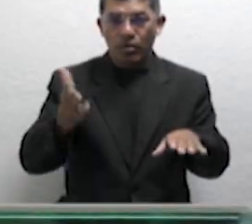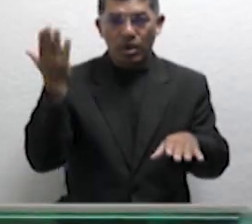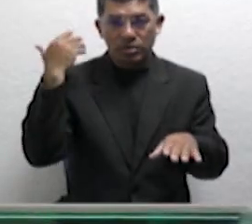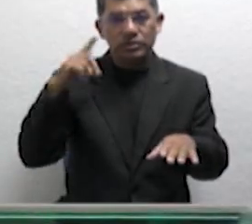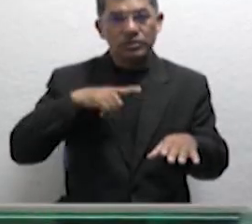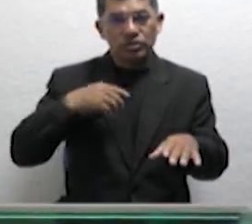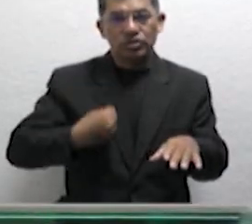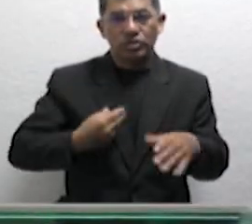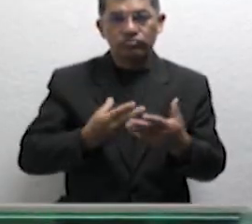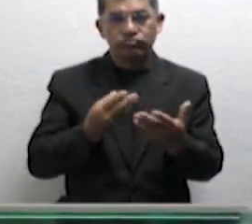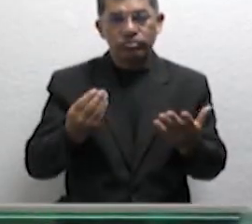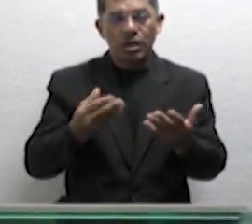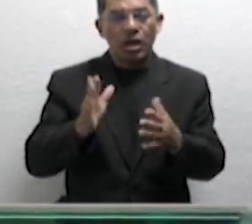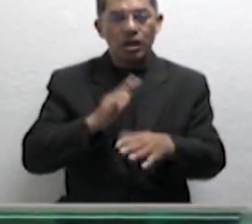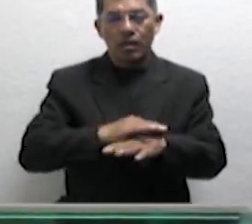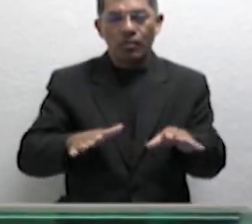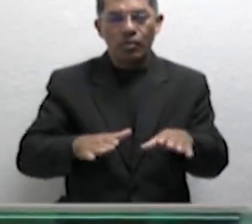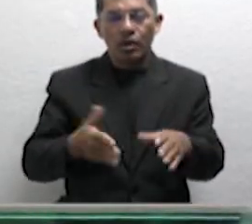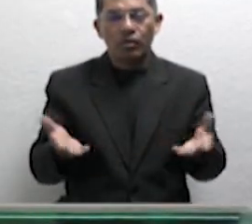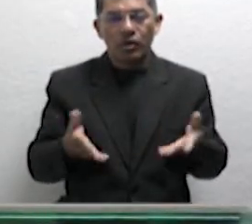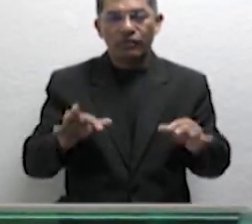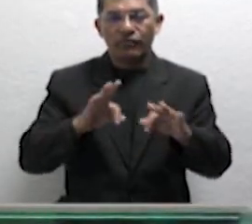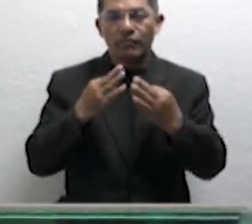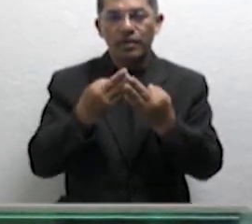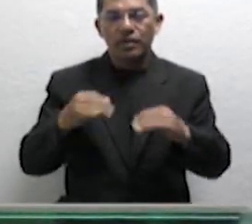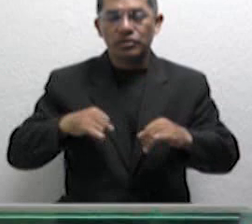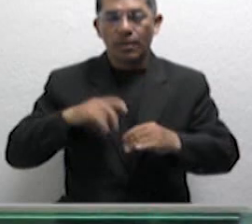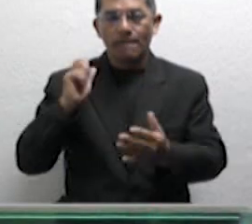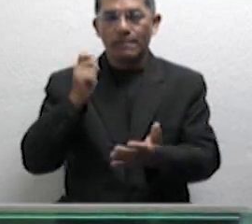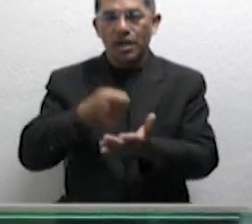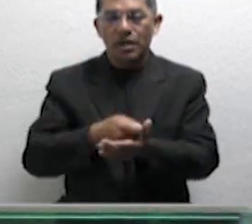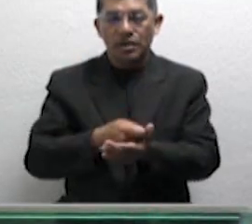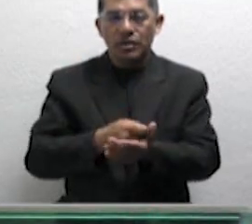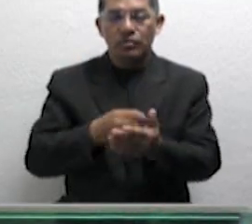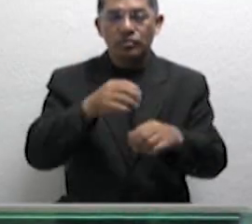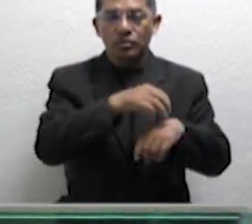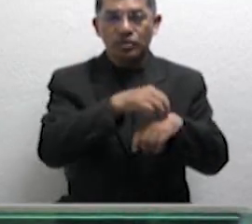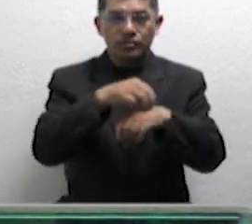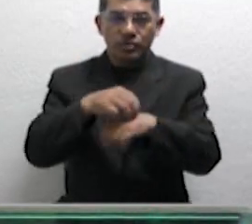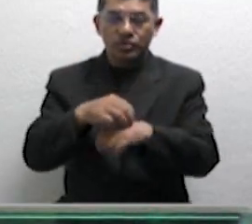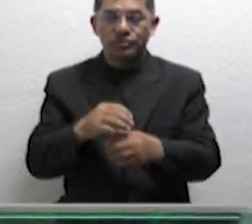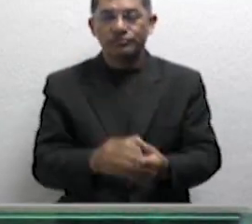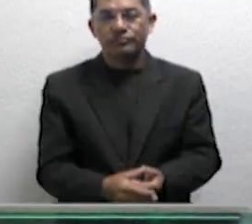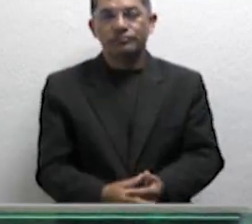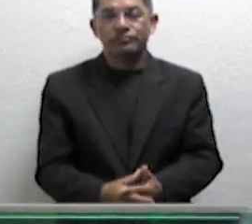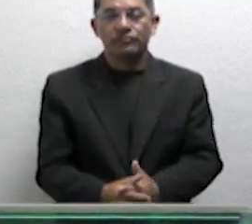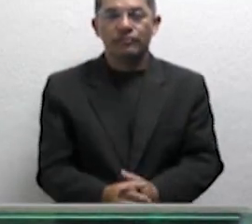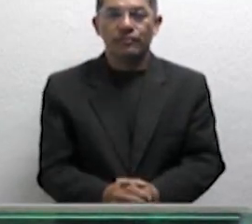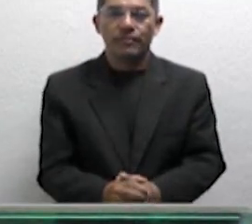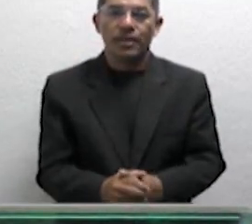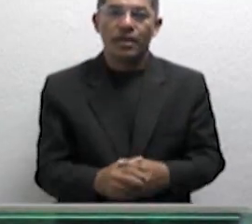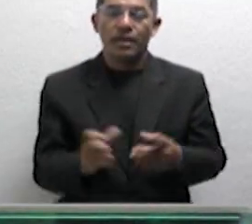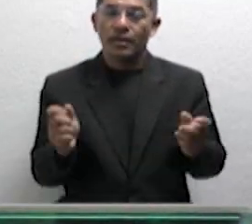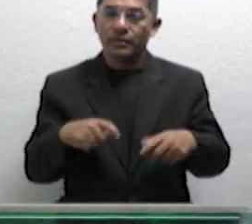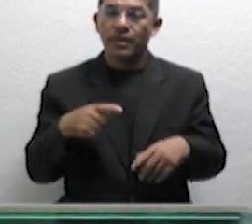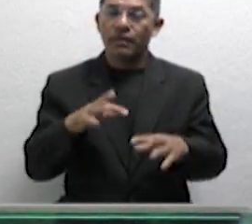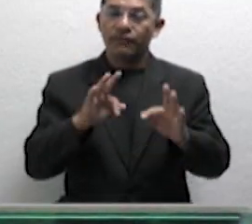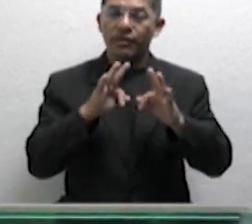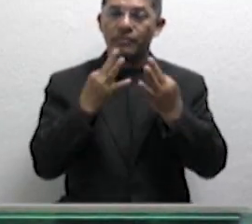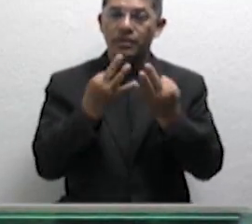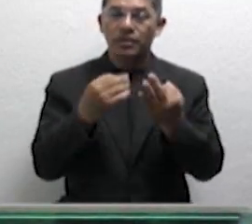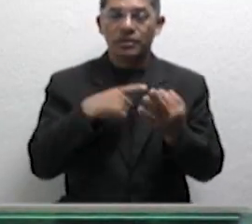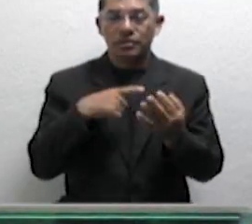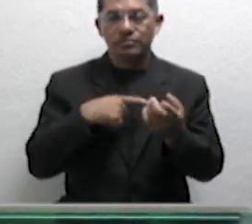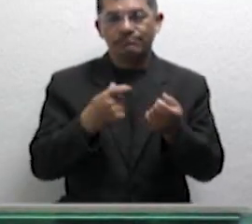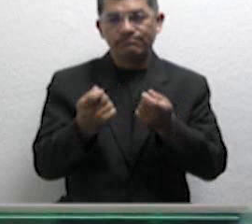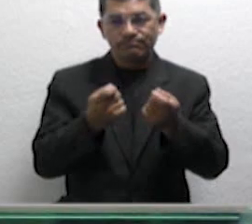essas famílias elas ficam com esse custo que muitas vezes é oneroso. Tem famílias que têm uma renda